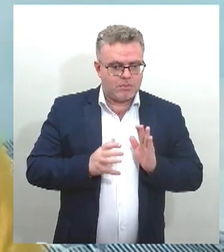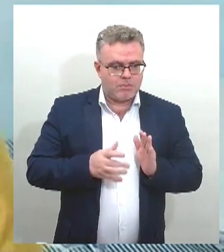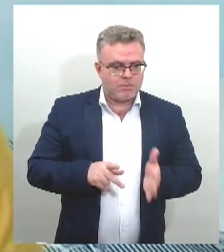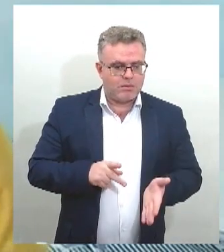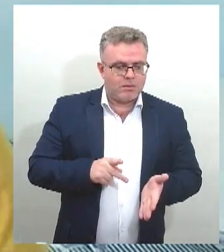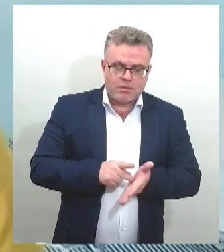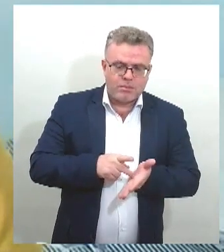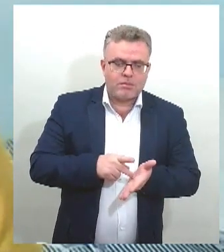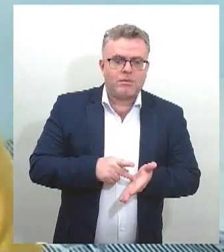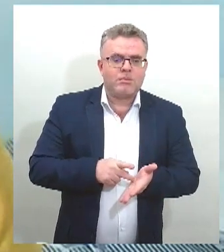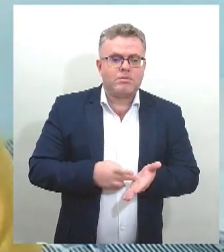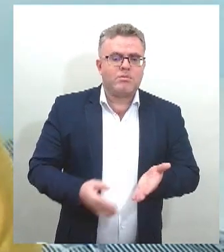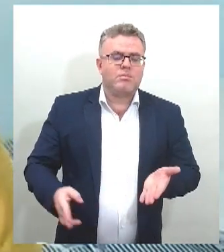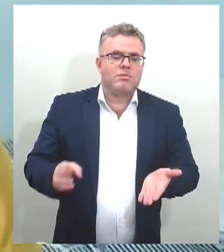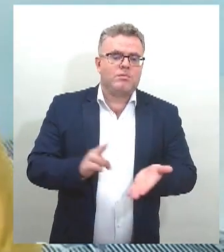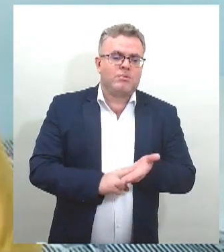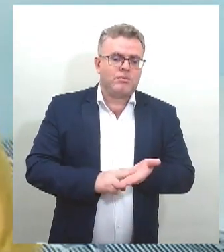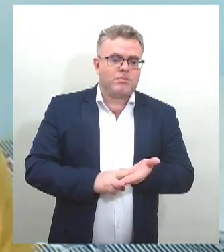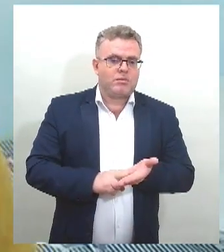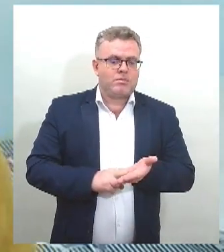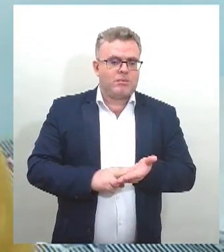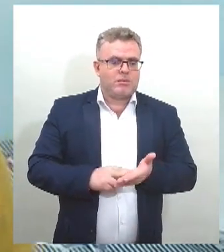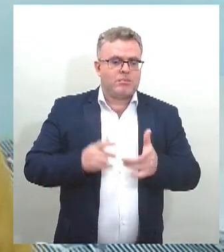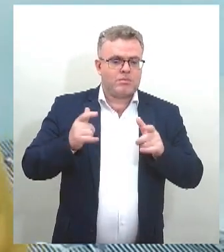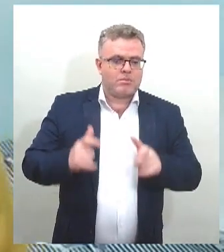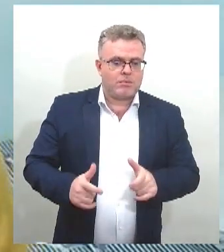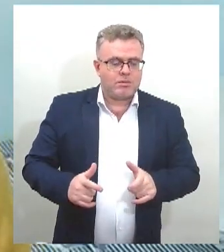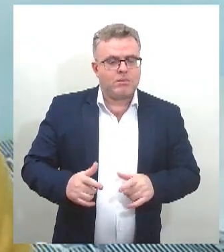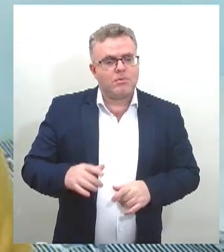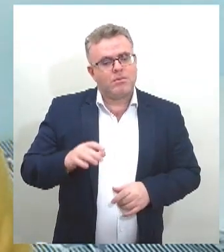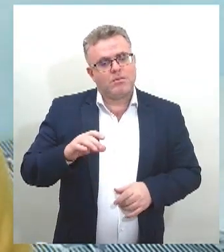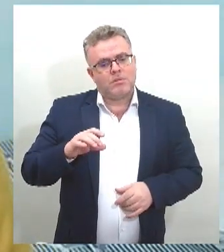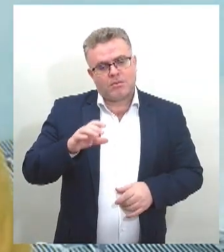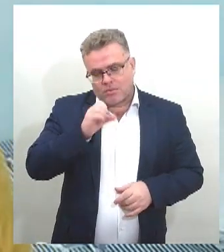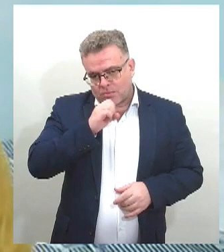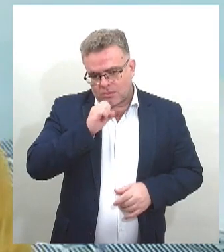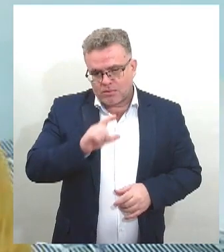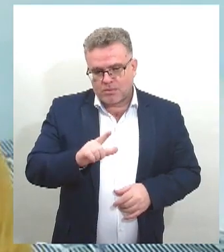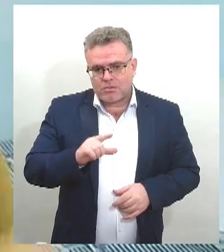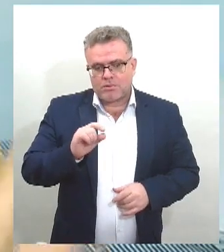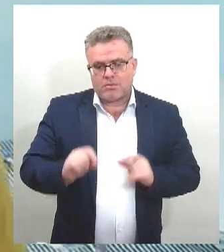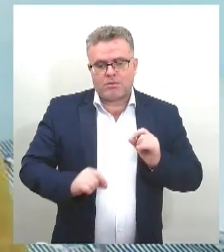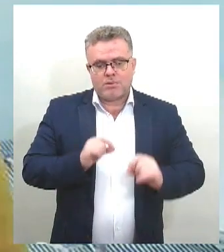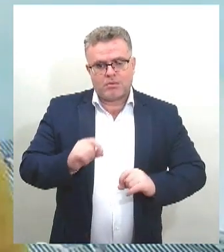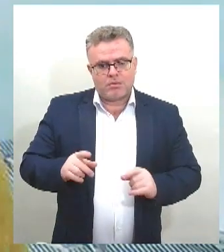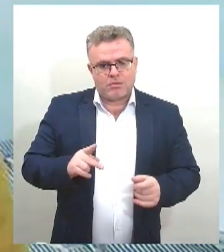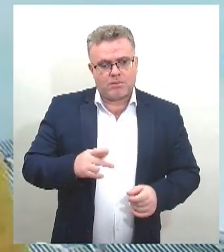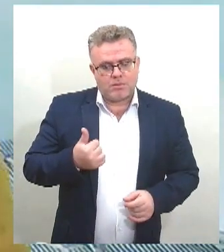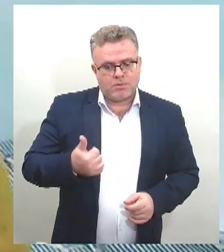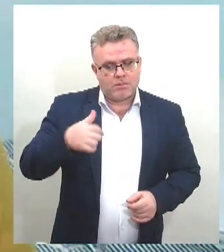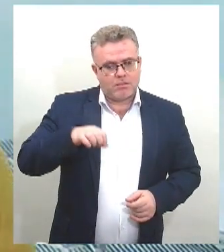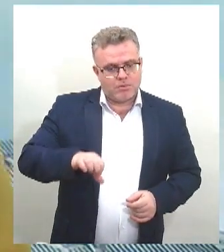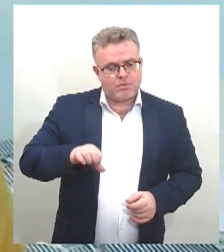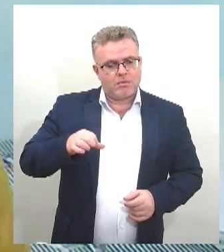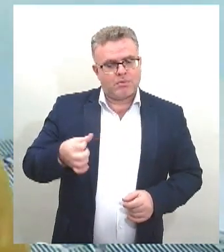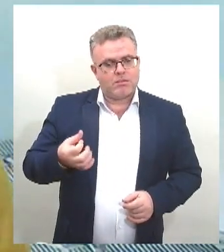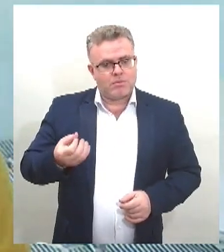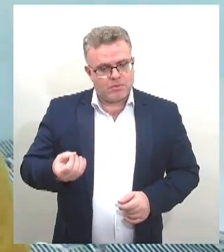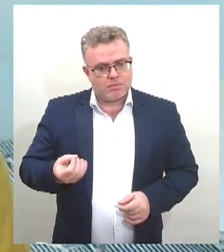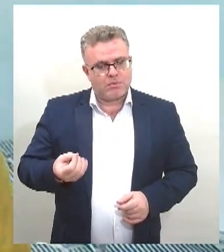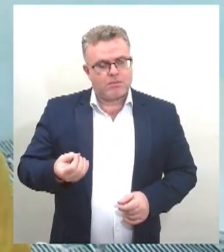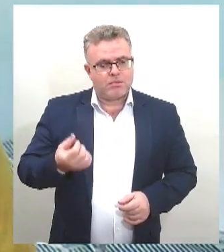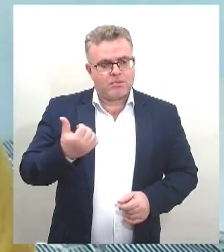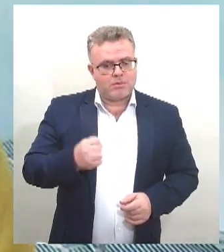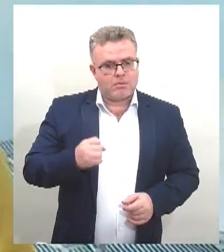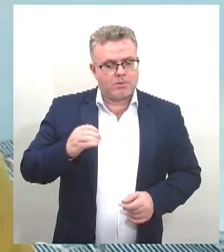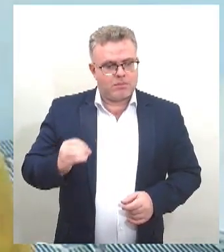na cidade de Laranjeiras. Tá? Na verdade, não foi na década de 60 em Estância, já foi na década de 80. Mas mais ou